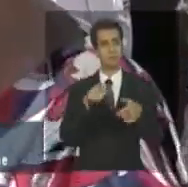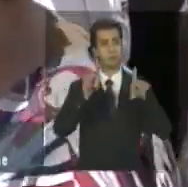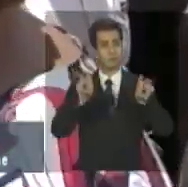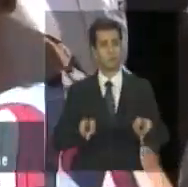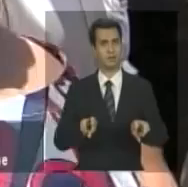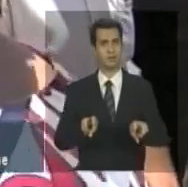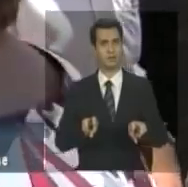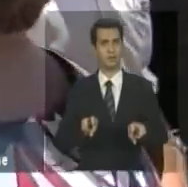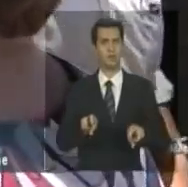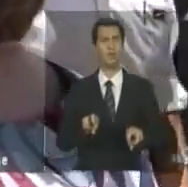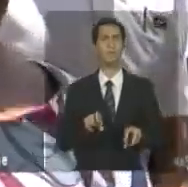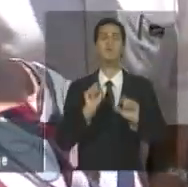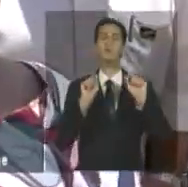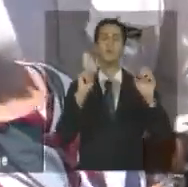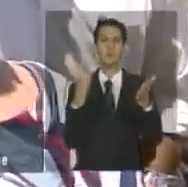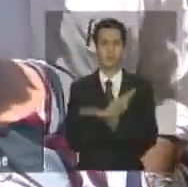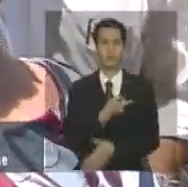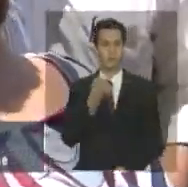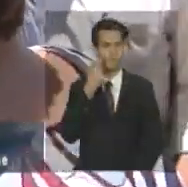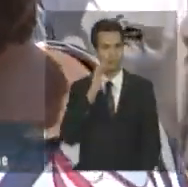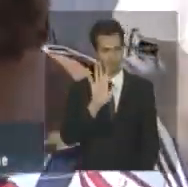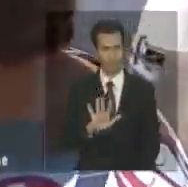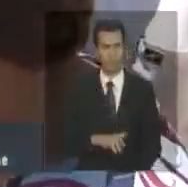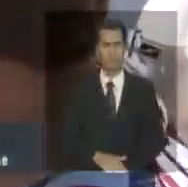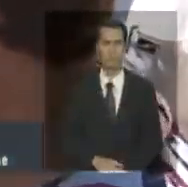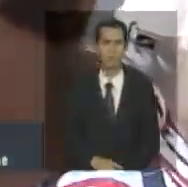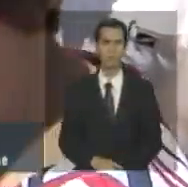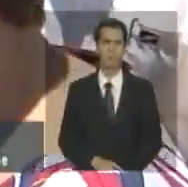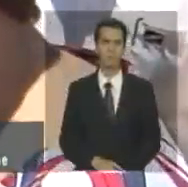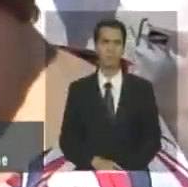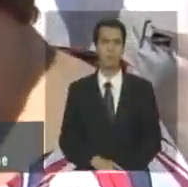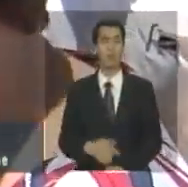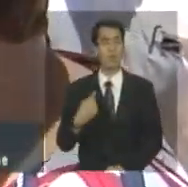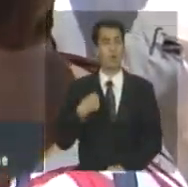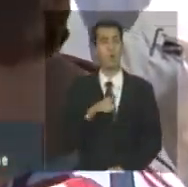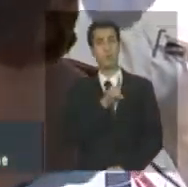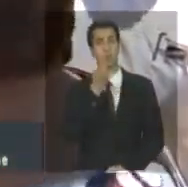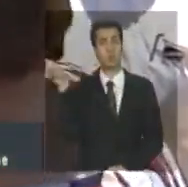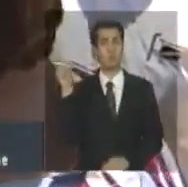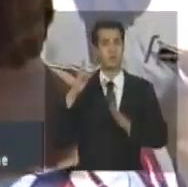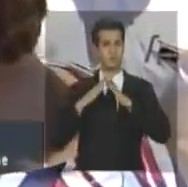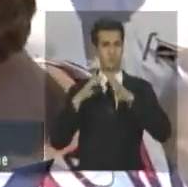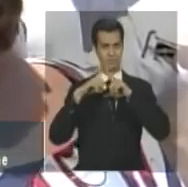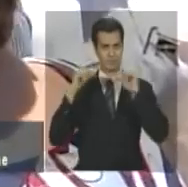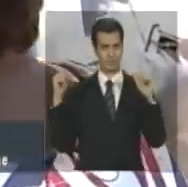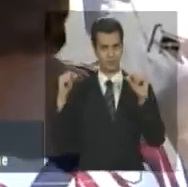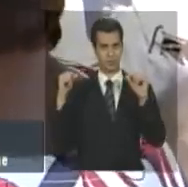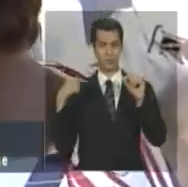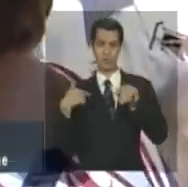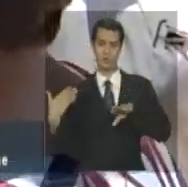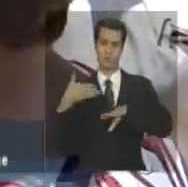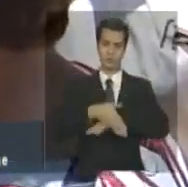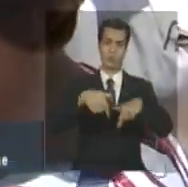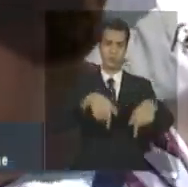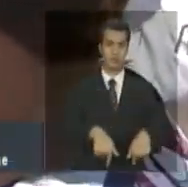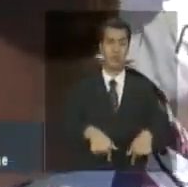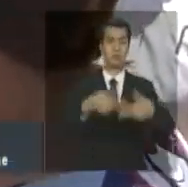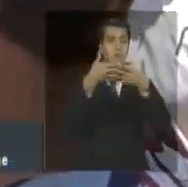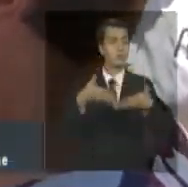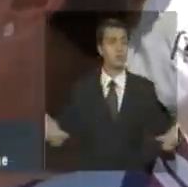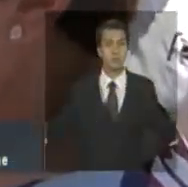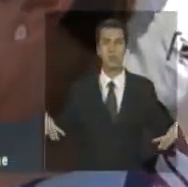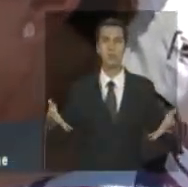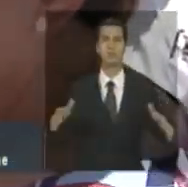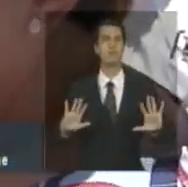que que é? Vocês vão entender o meu ponto de vista. Eu venho lá de Brasília, eu não vim aqui fazer nenhuma cerimônia, eu